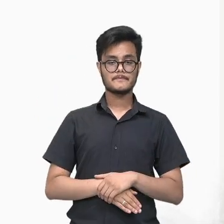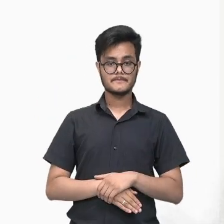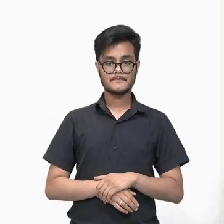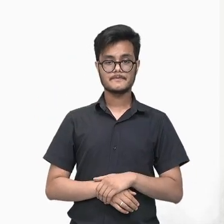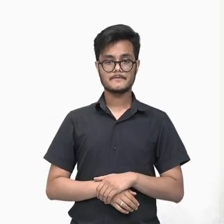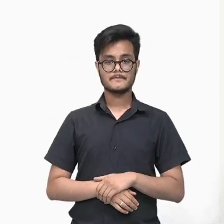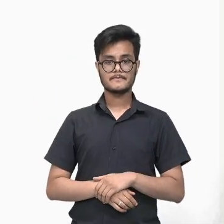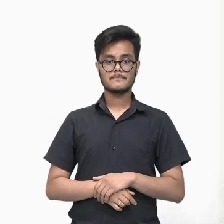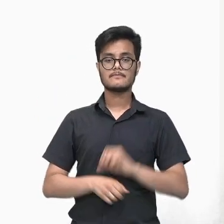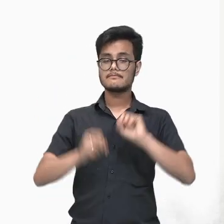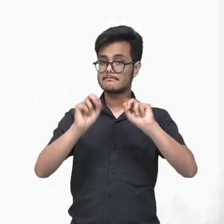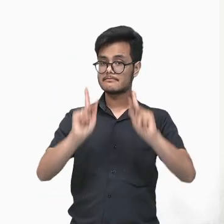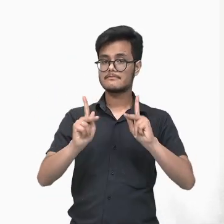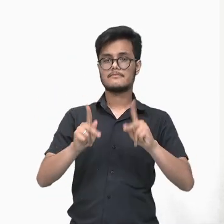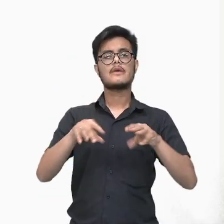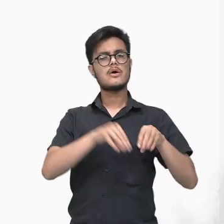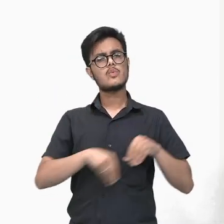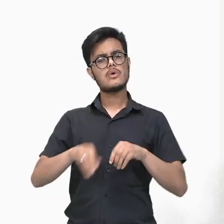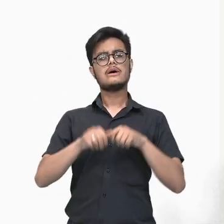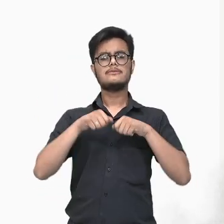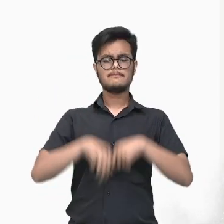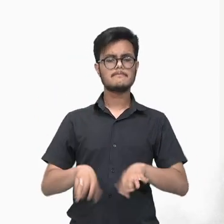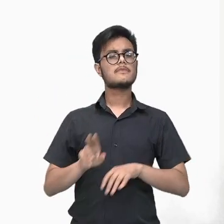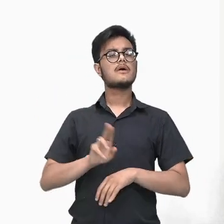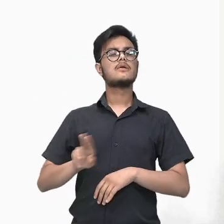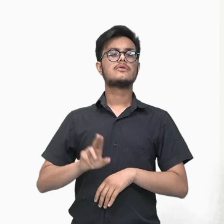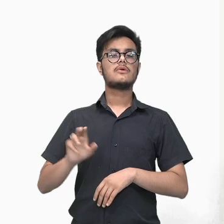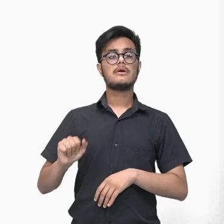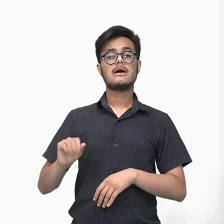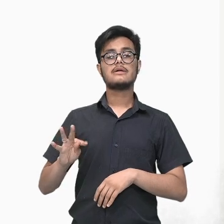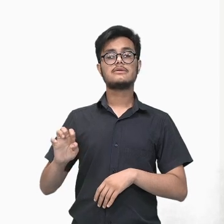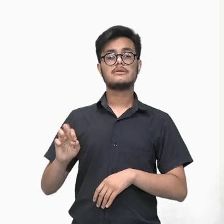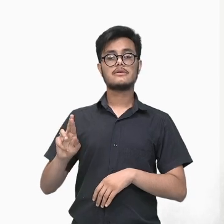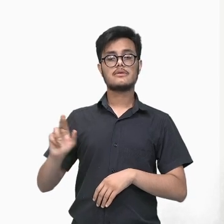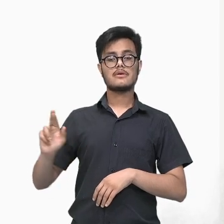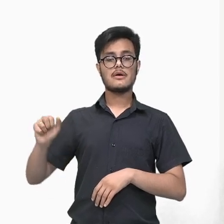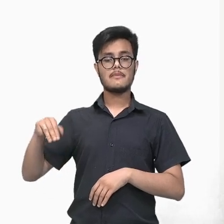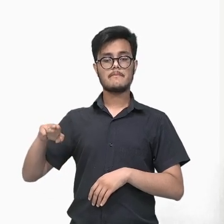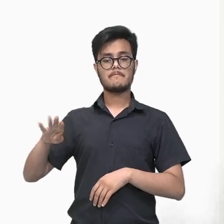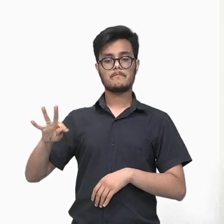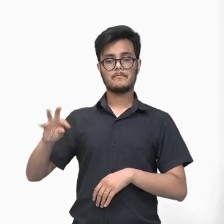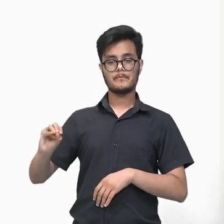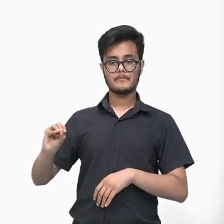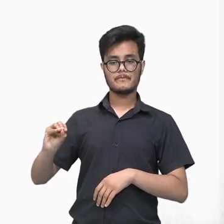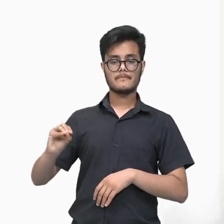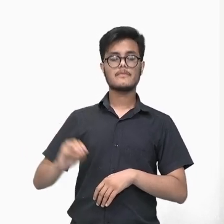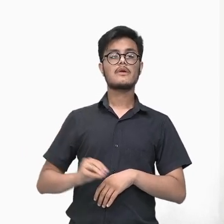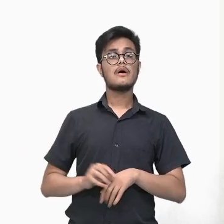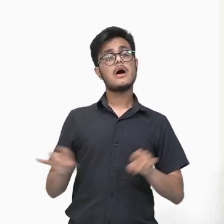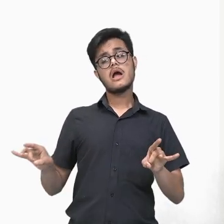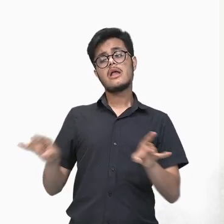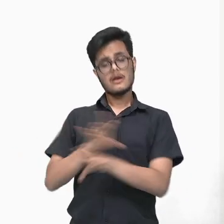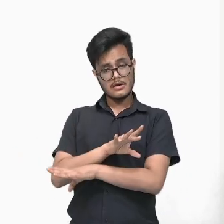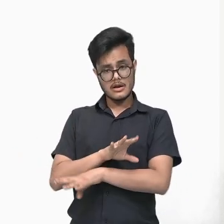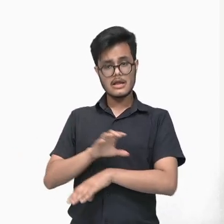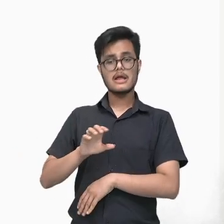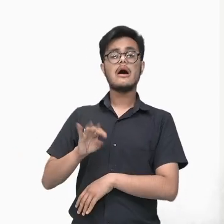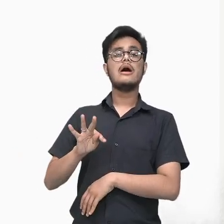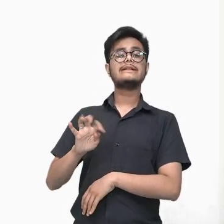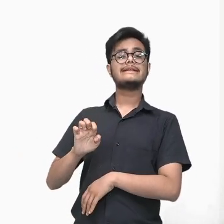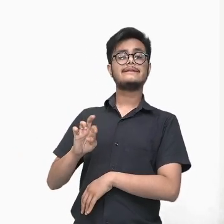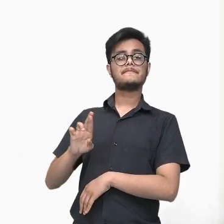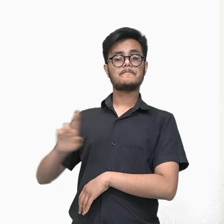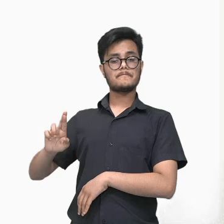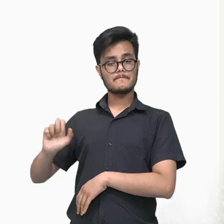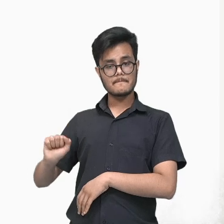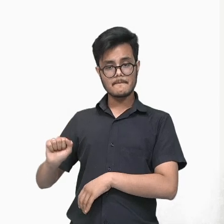à superfície da Terra, que chamamos de aterramento. Depois eu corto esse fio terra aqui,